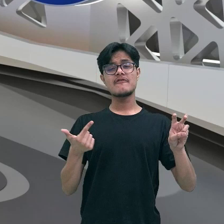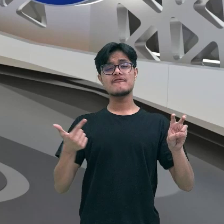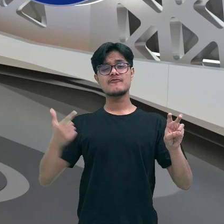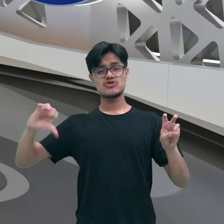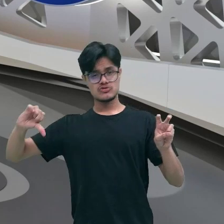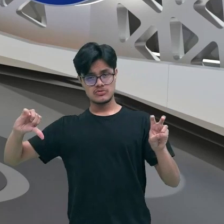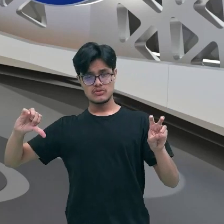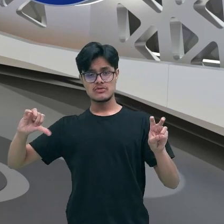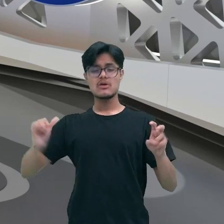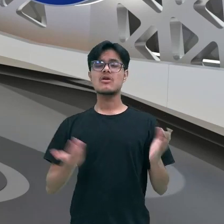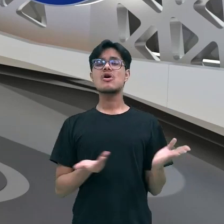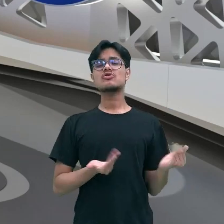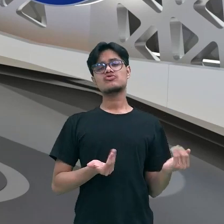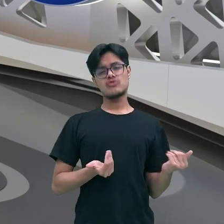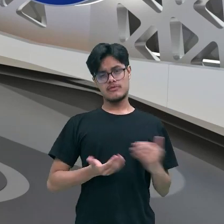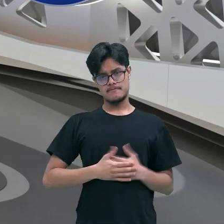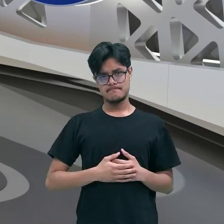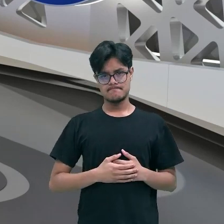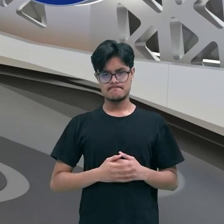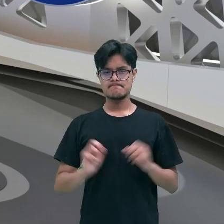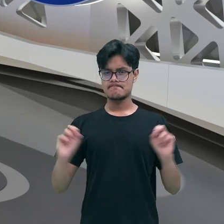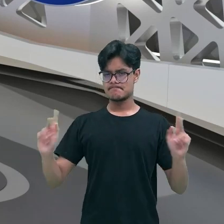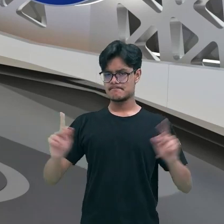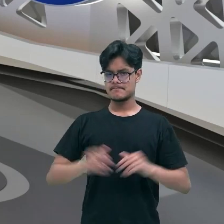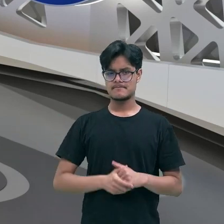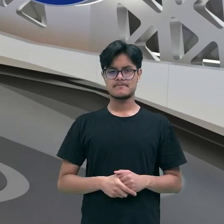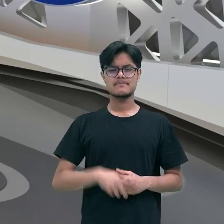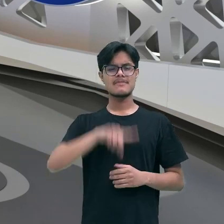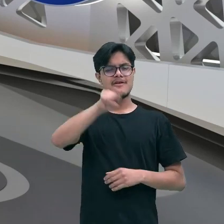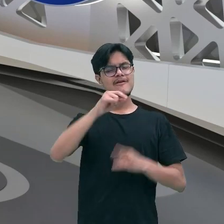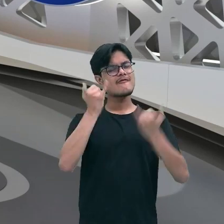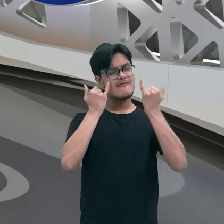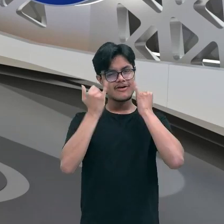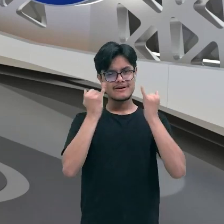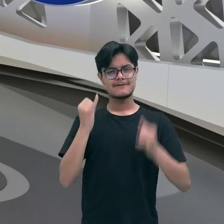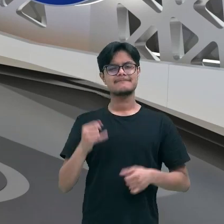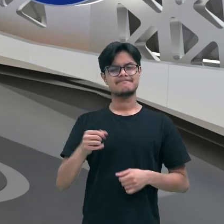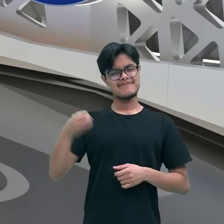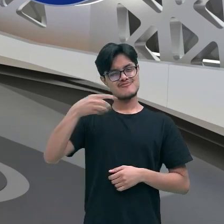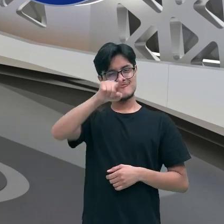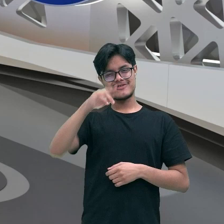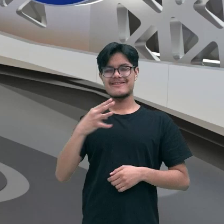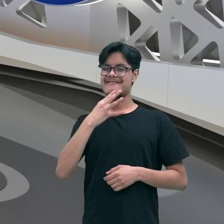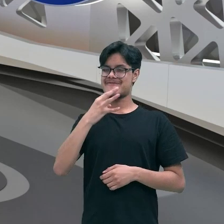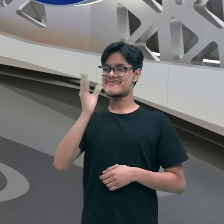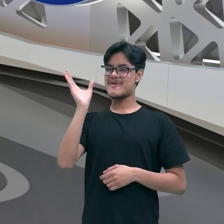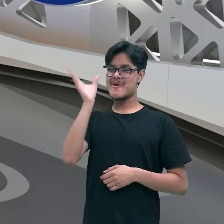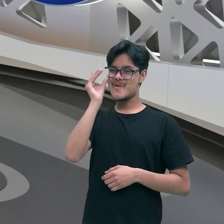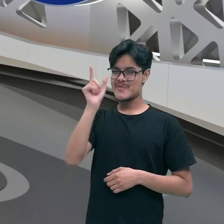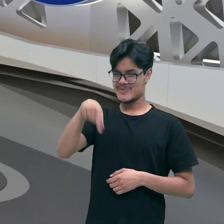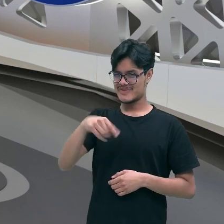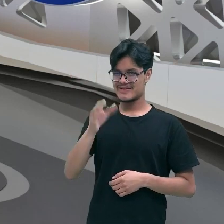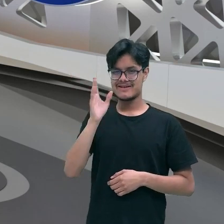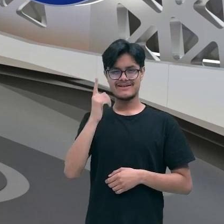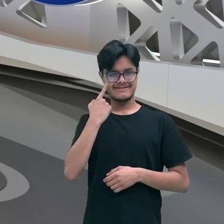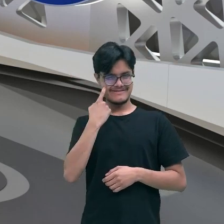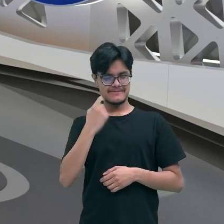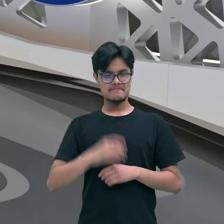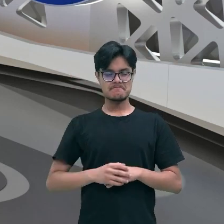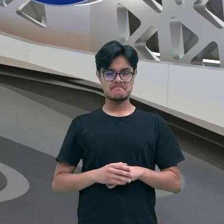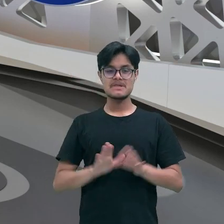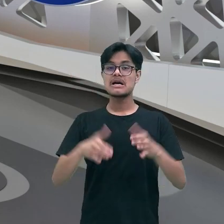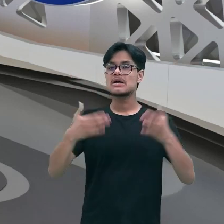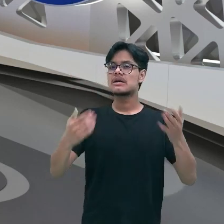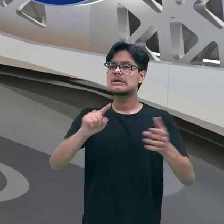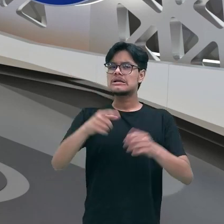é um jovem, ok? Garanto que essa informação é novidade para vocês, né? A gente pensa assim, fez 18,